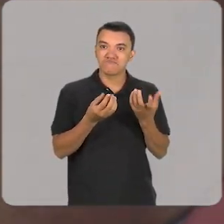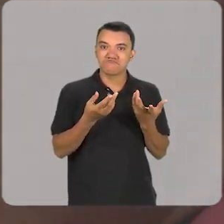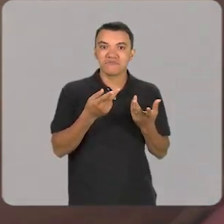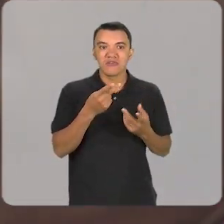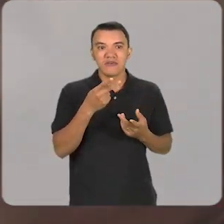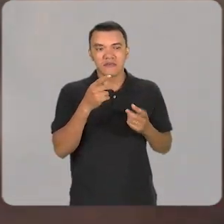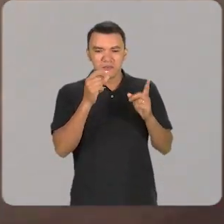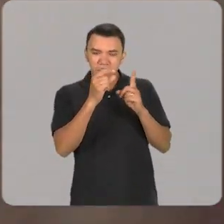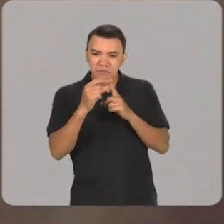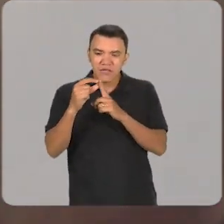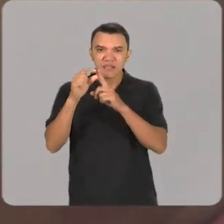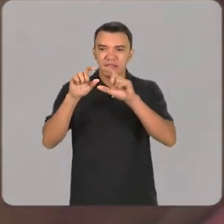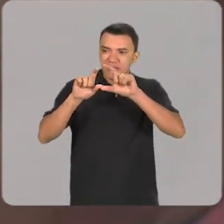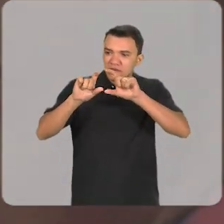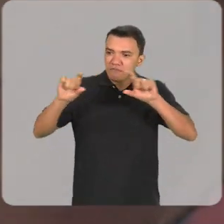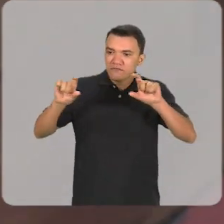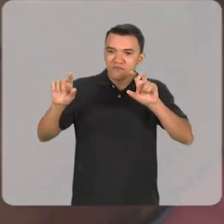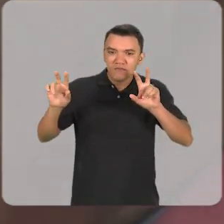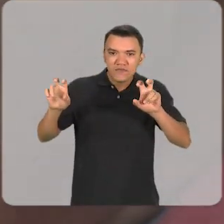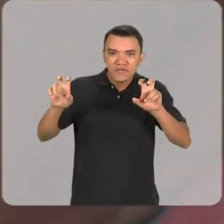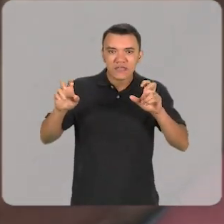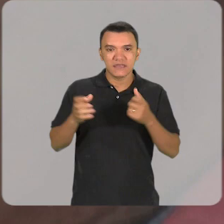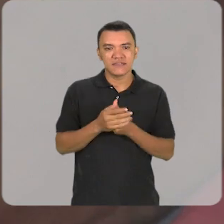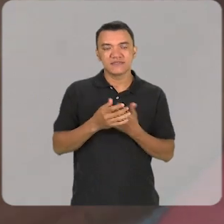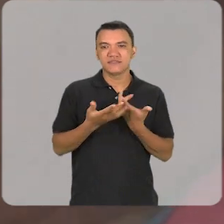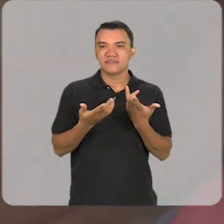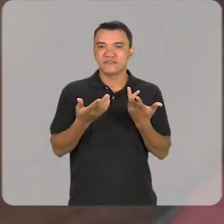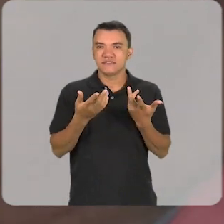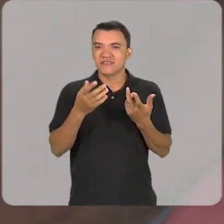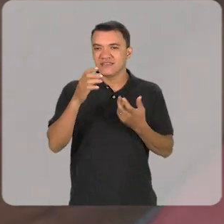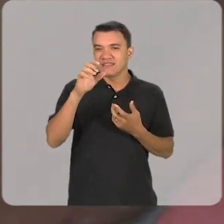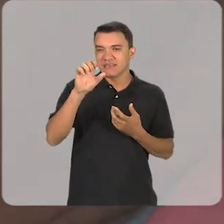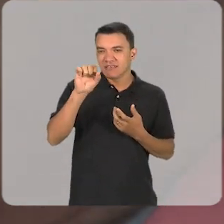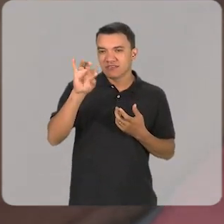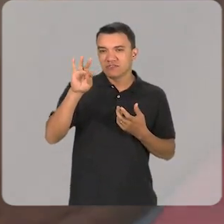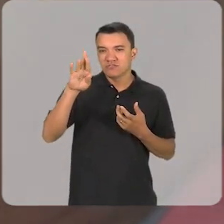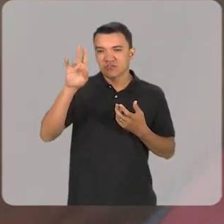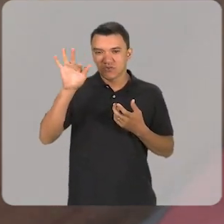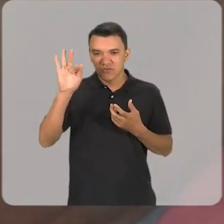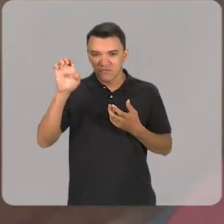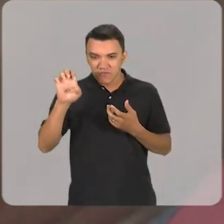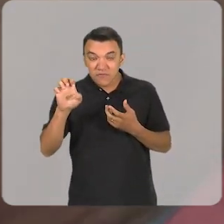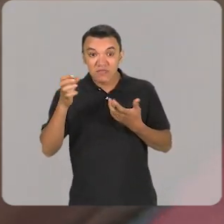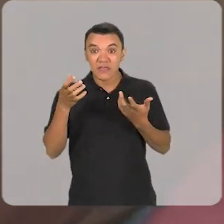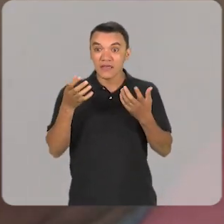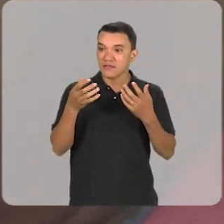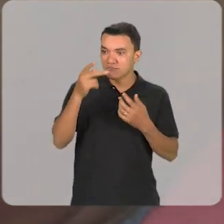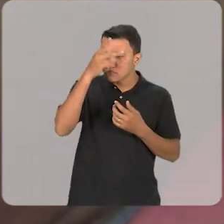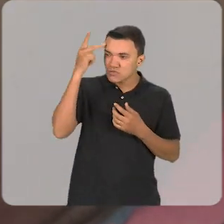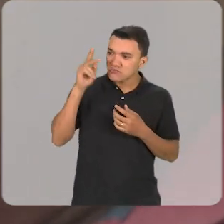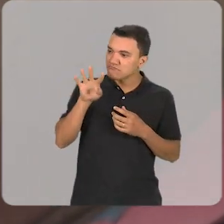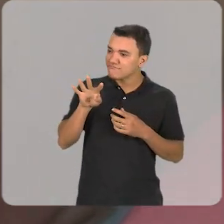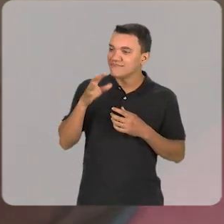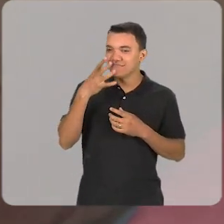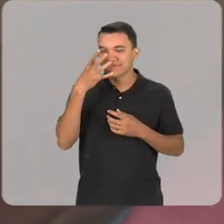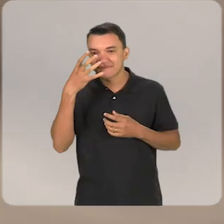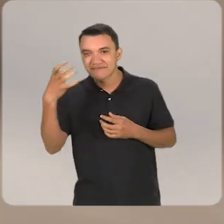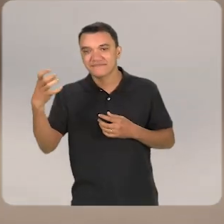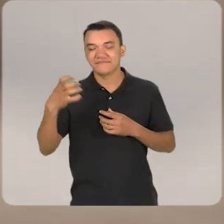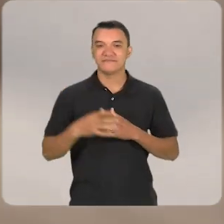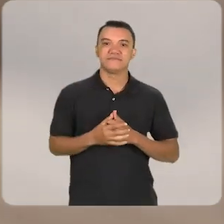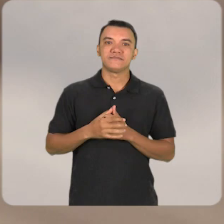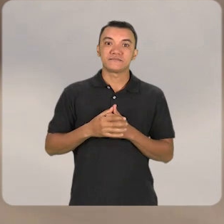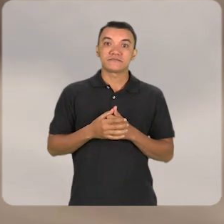palavras, frases, estrofes chamativas para chamar a atenção daquela pessoa que estava passando.